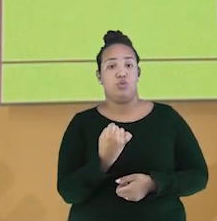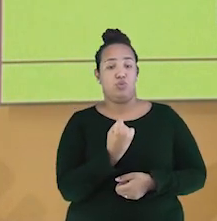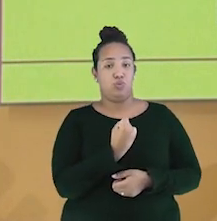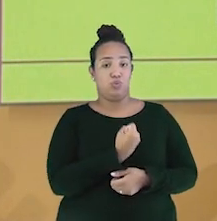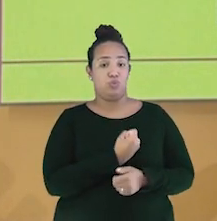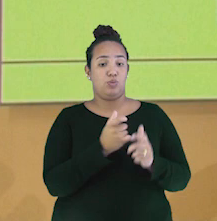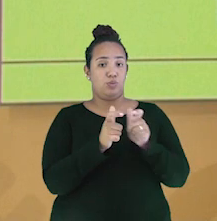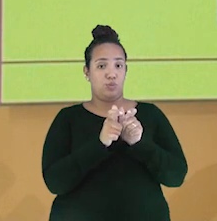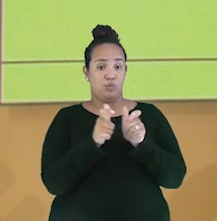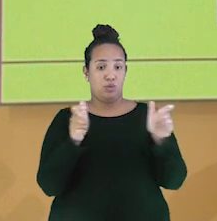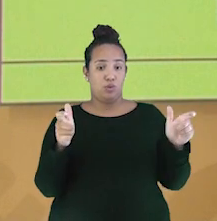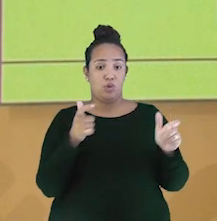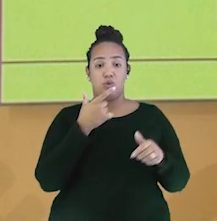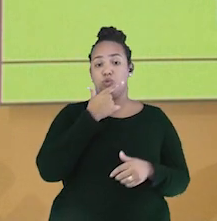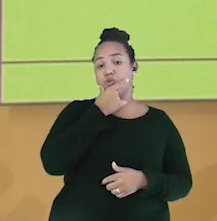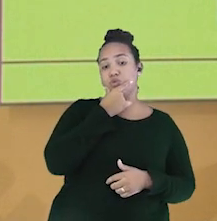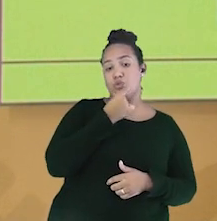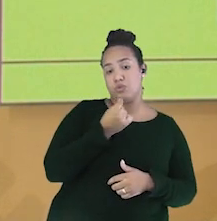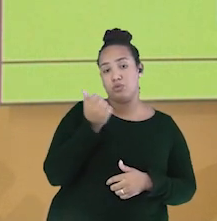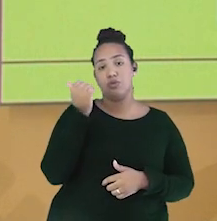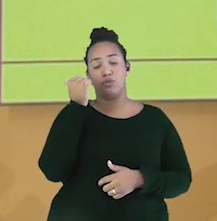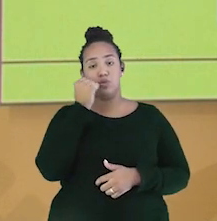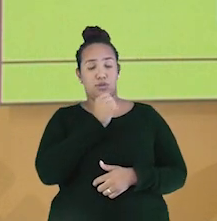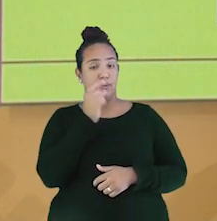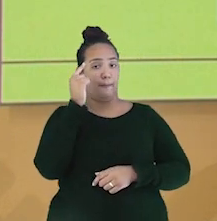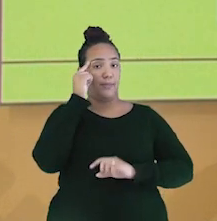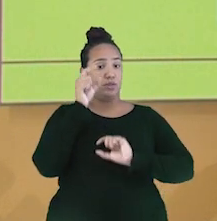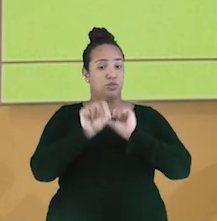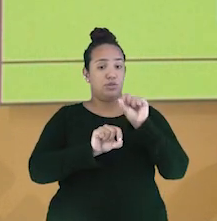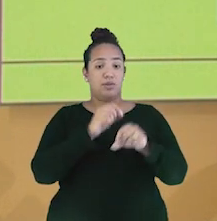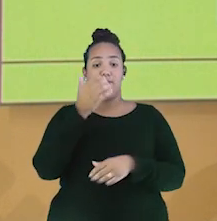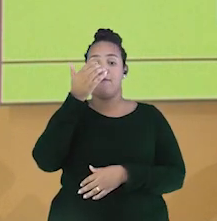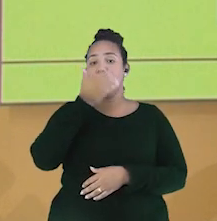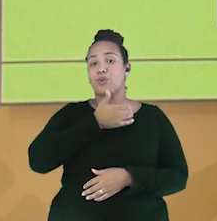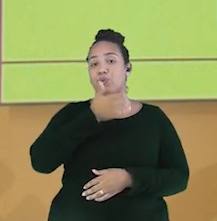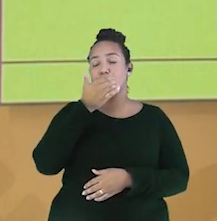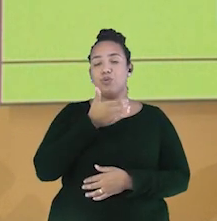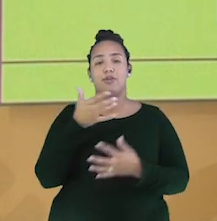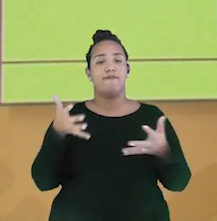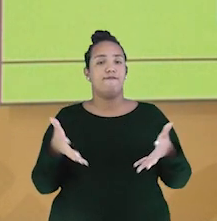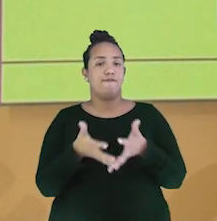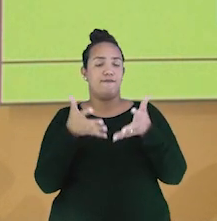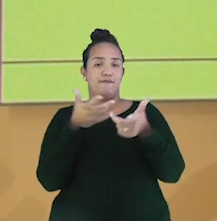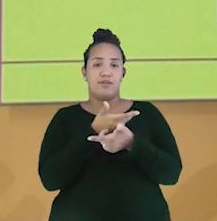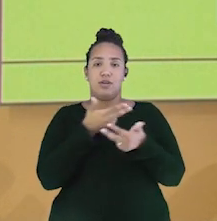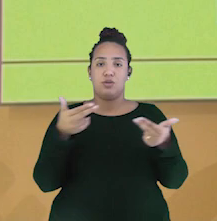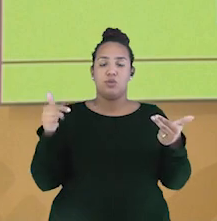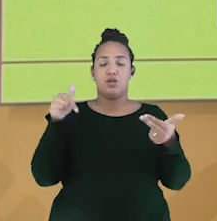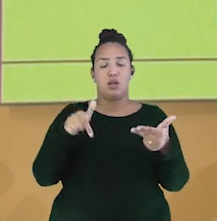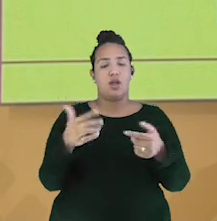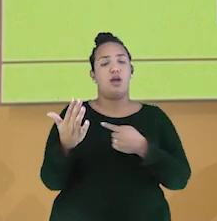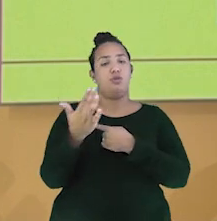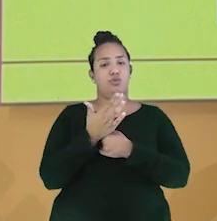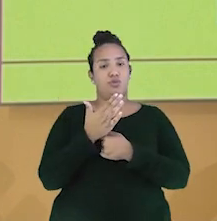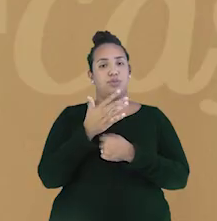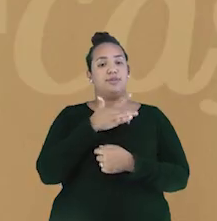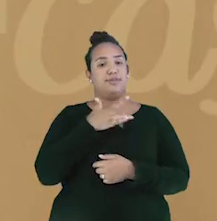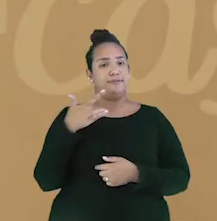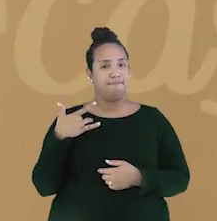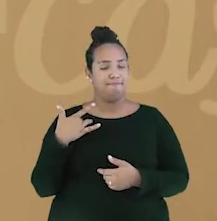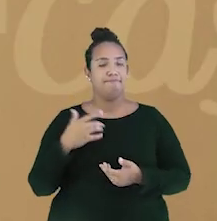meninas consideram as frutas verduras e legumes como alimentos saudáveis e isso é muito bom